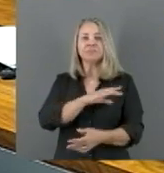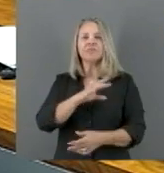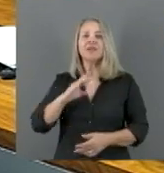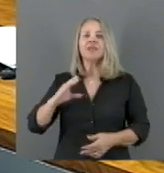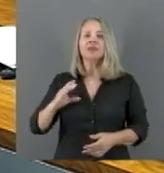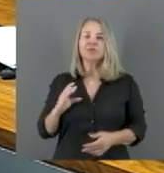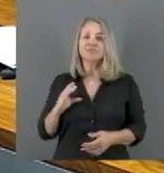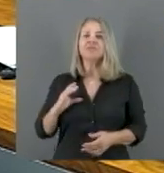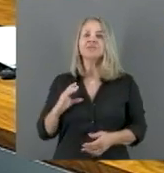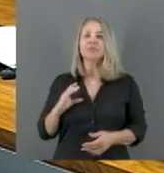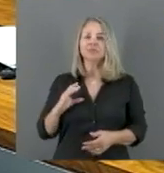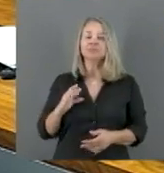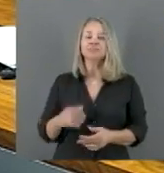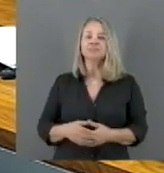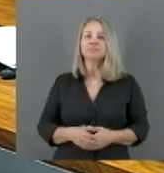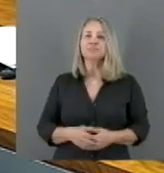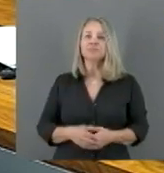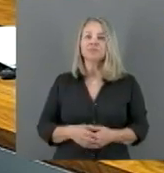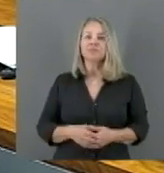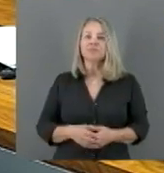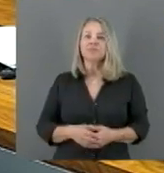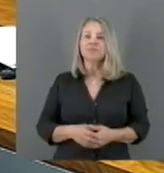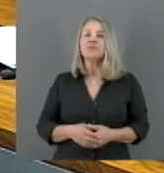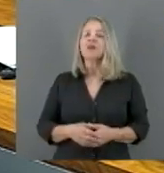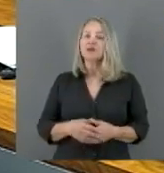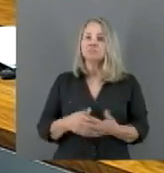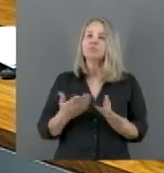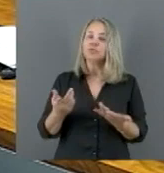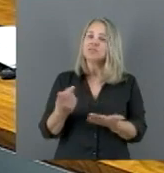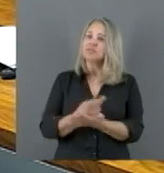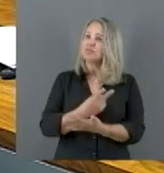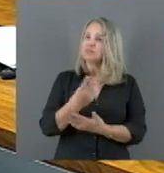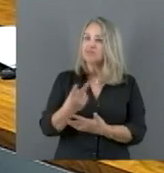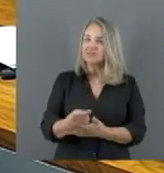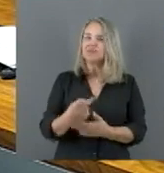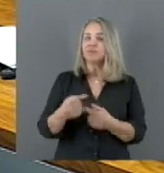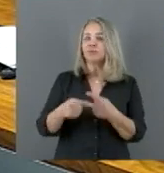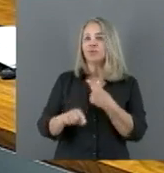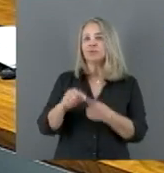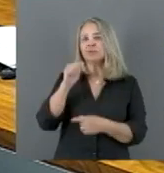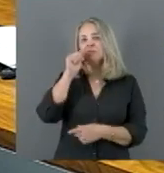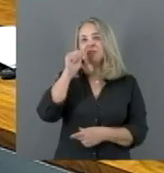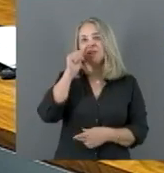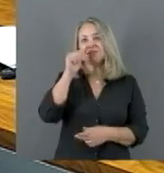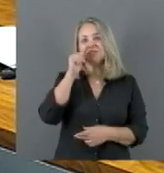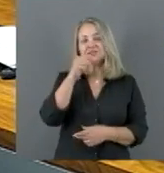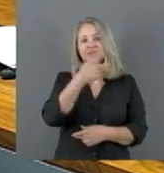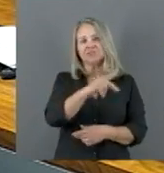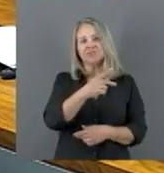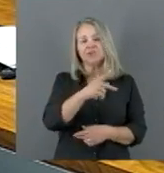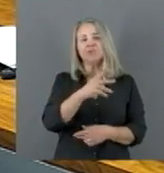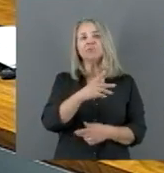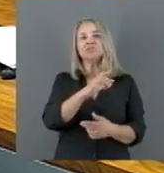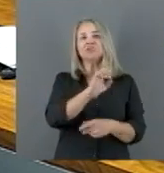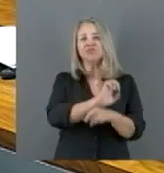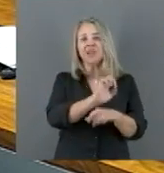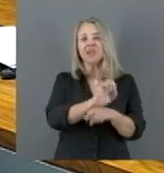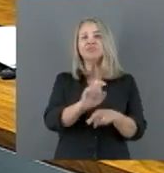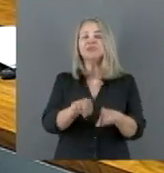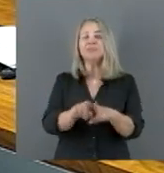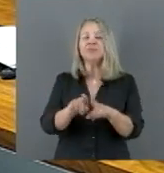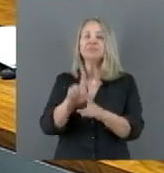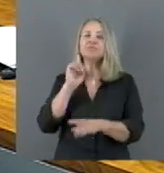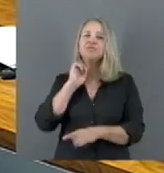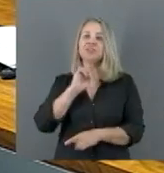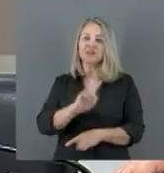Assuntos Sociais do Senado da República esse crime hediondo que estão fazendo contra mulheres no seu estado e em Minas Gerais. Estou à sua